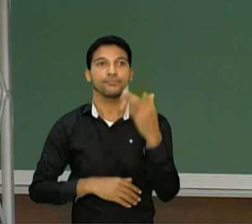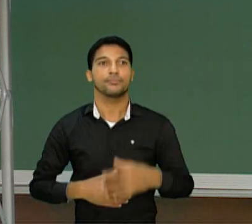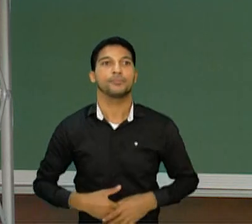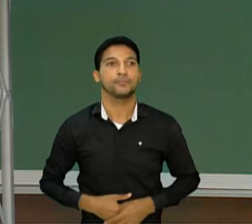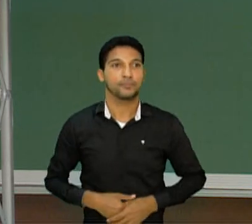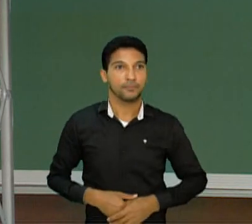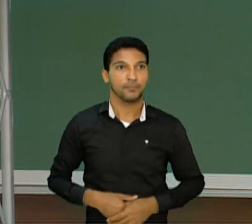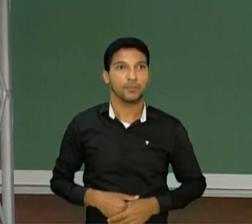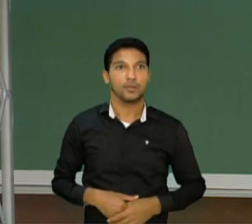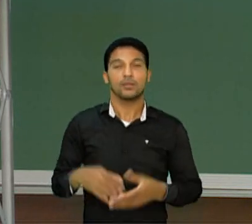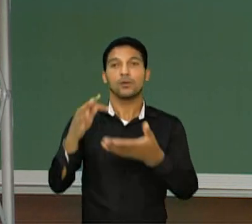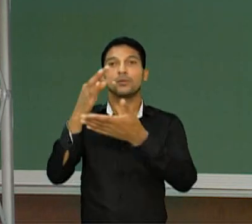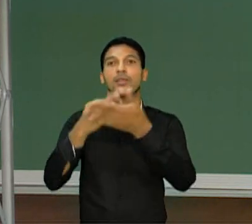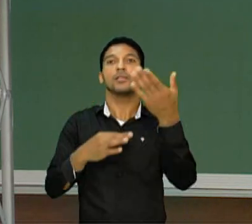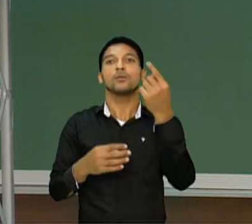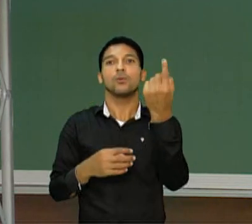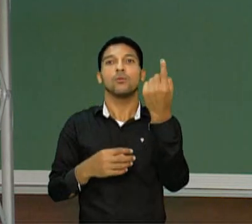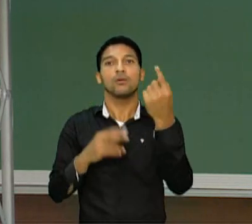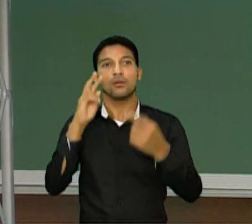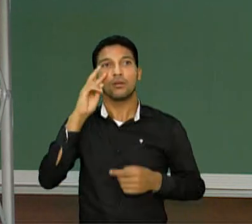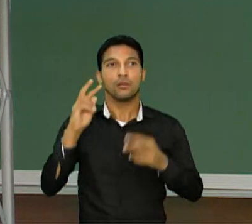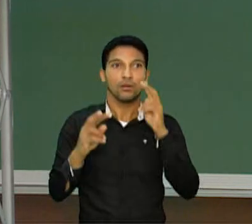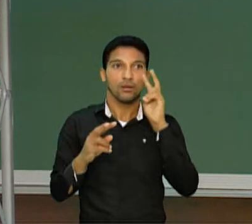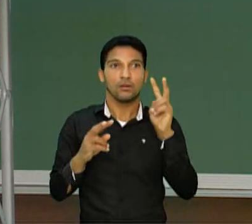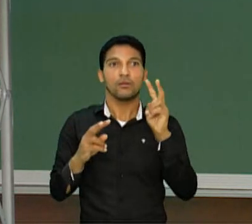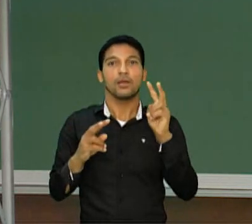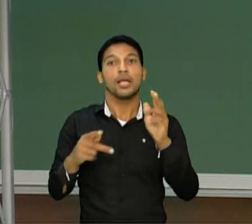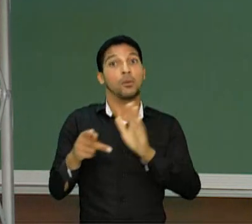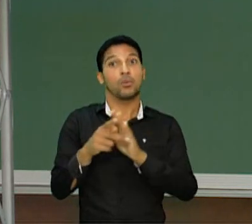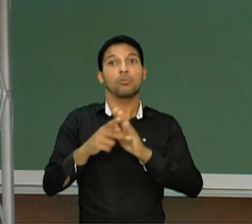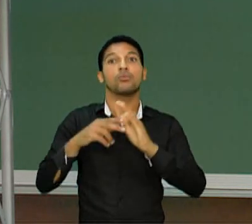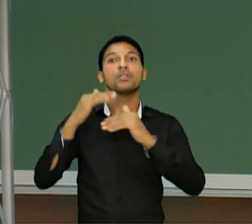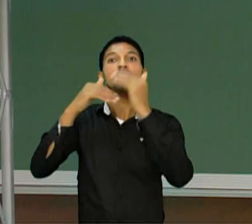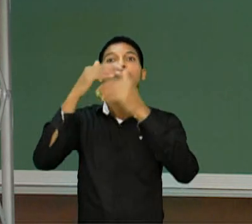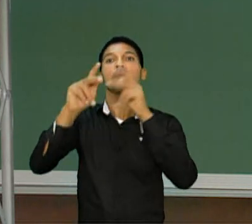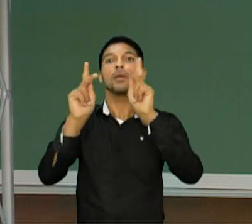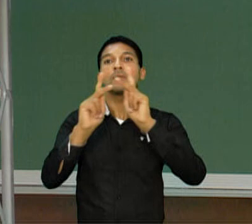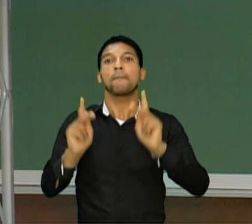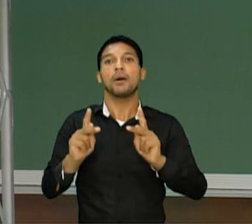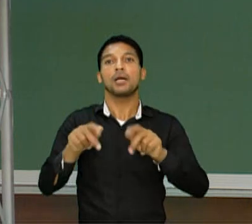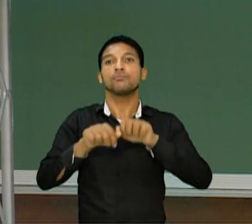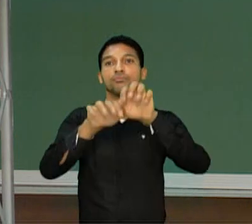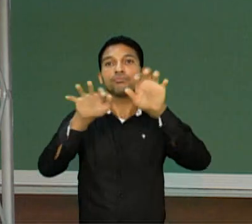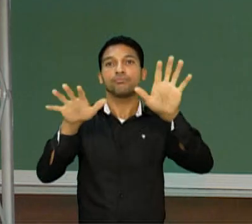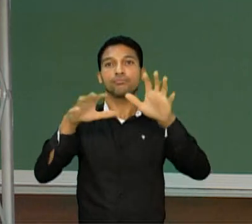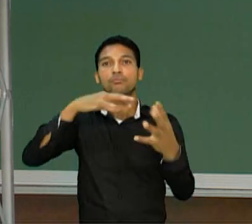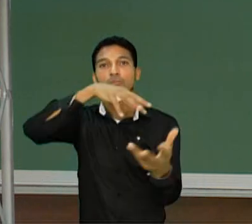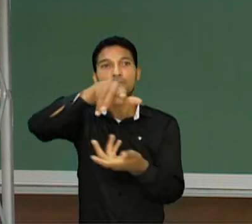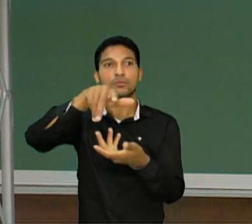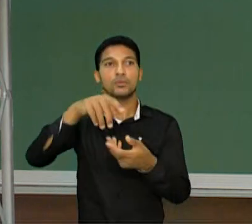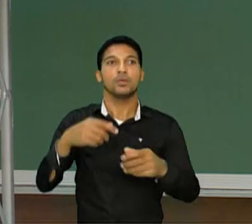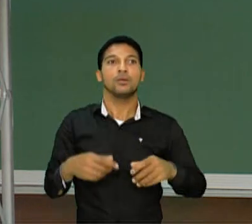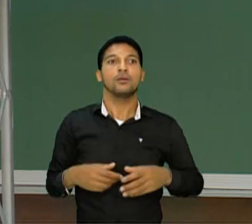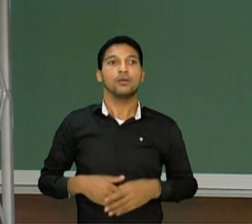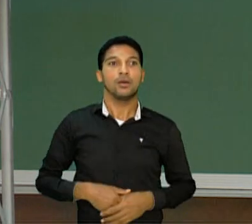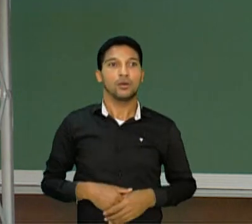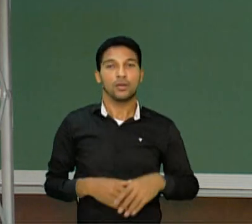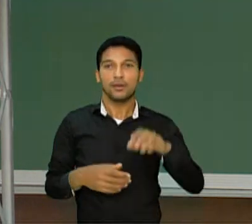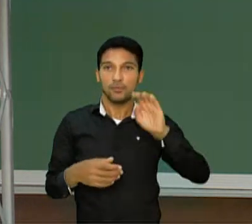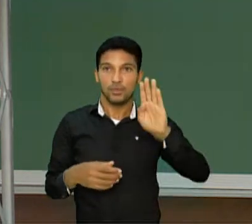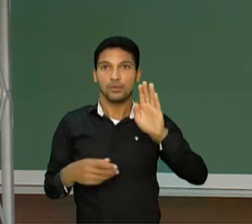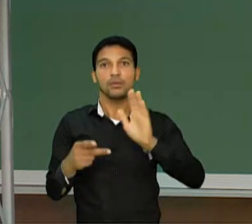observamos que na letra A fala do desenvolvimento da paz mundial, e a letra B é a organização não governamental para